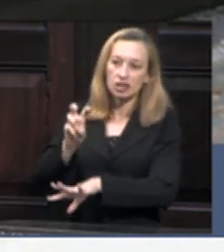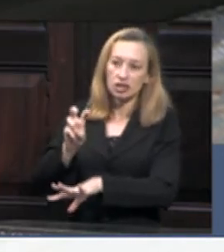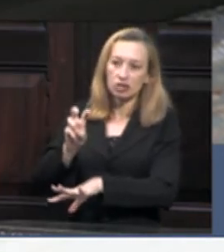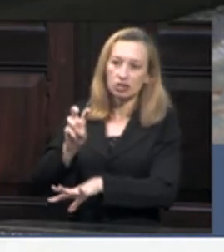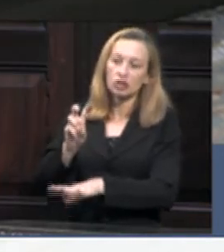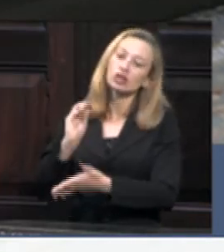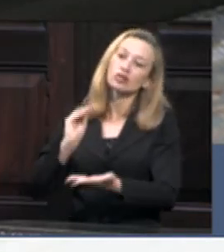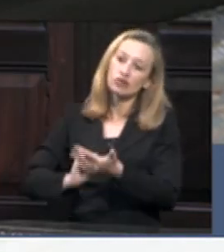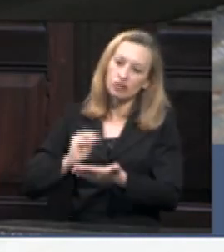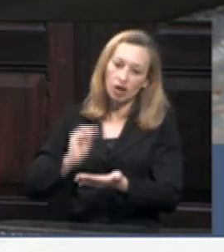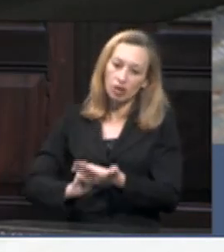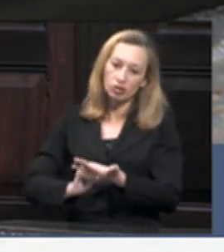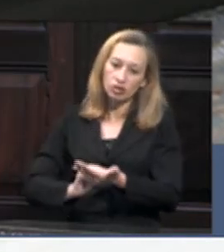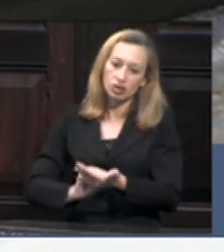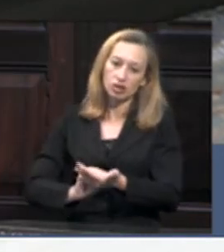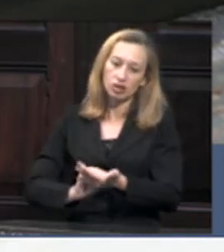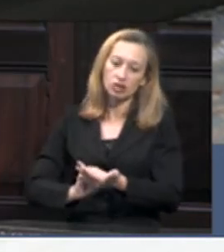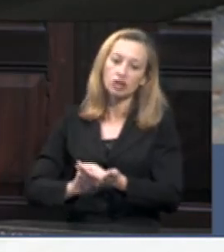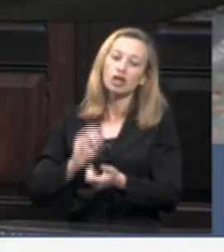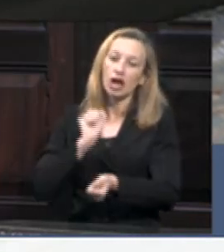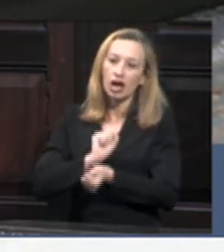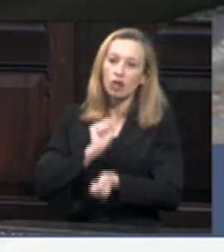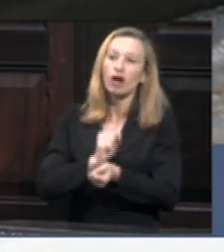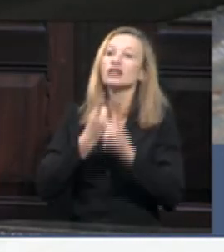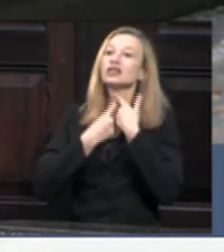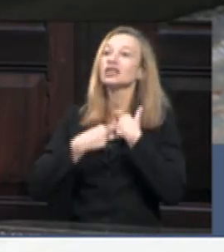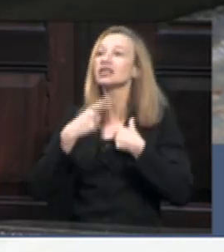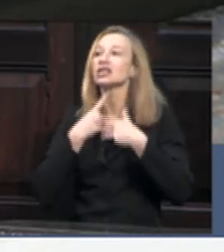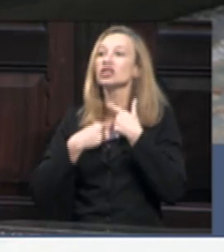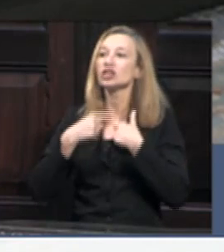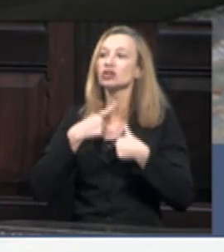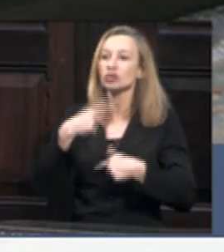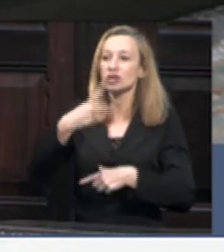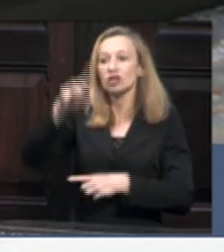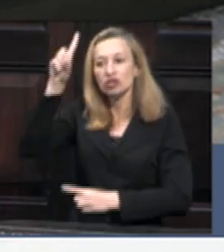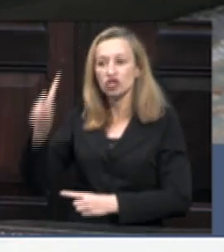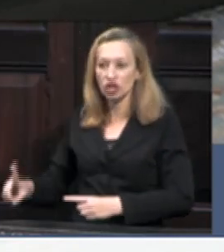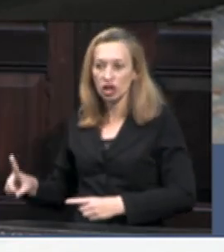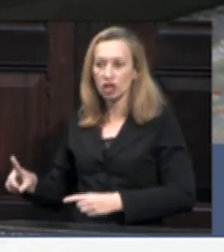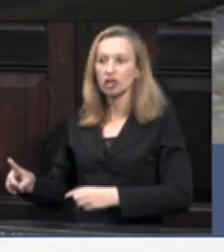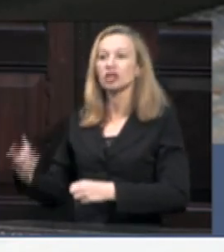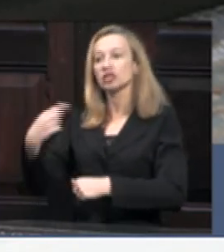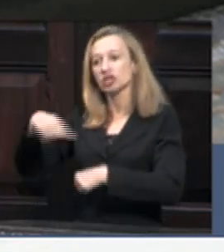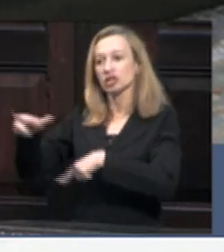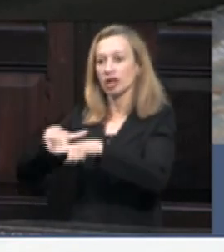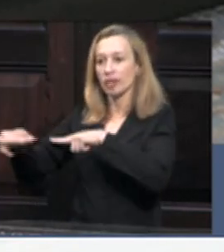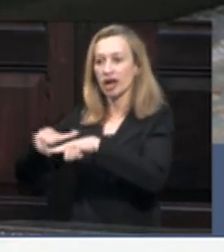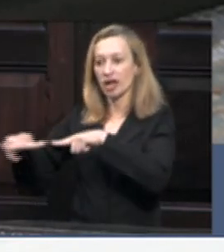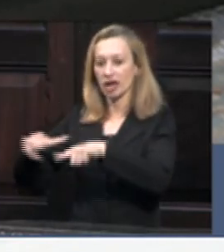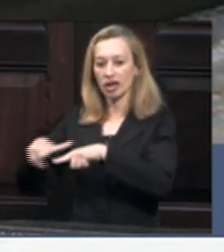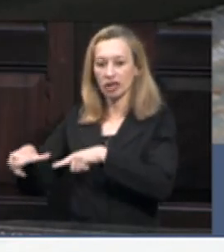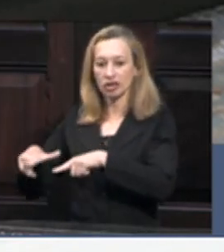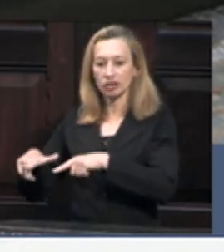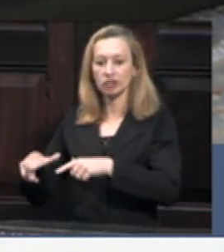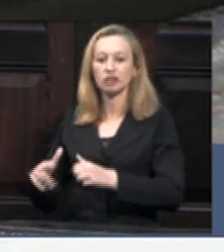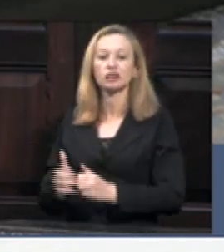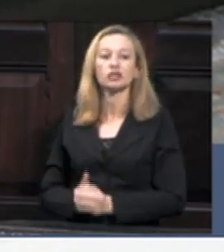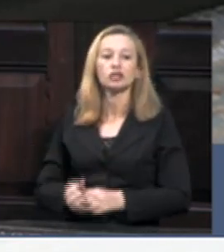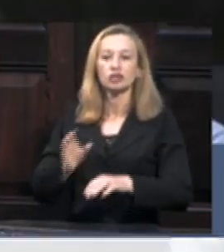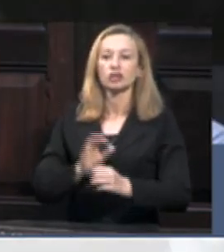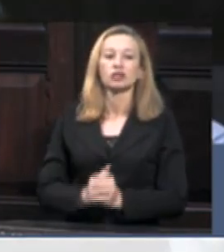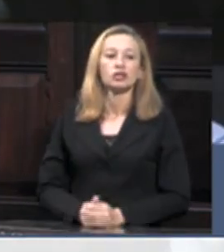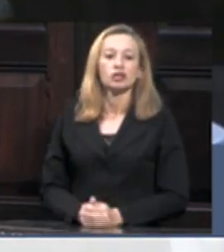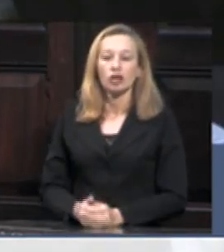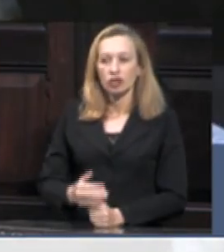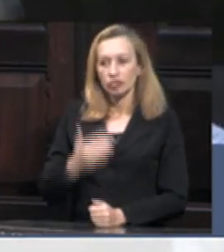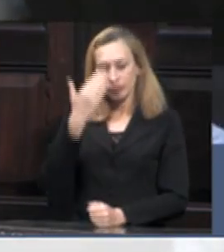concursados que ainda aguardam com ansiedade o seu direito de prover o cargo público conquistado em concurso. Era isso, senhor